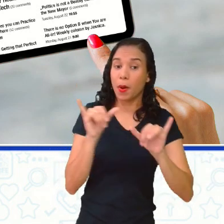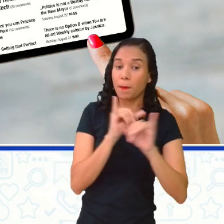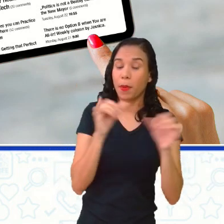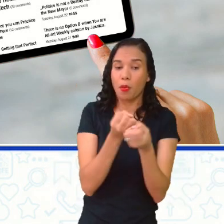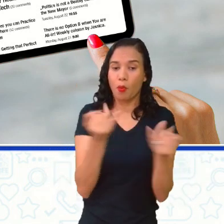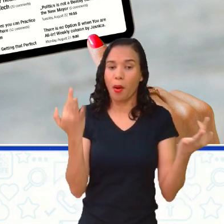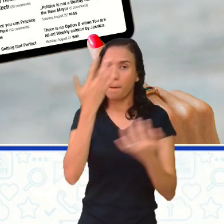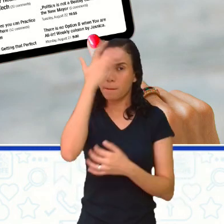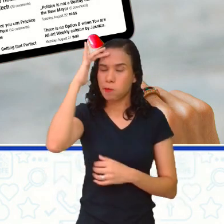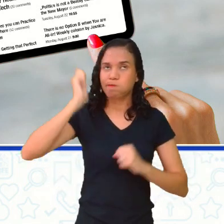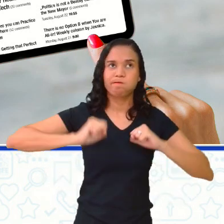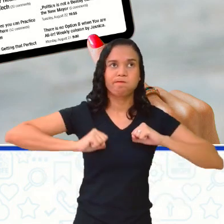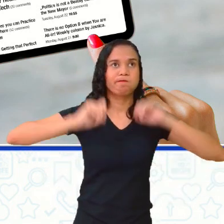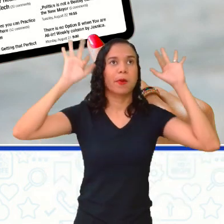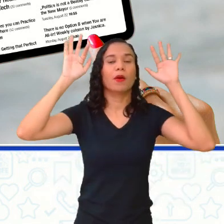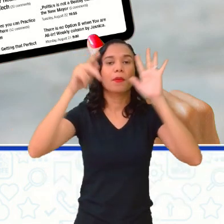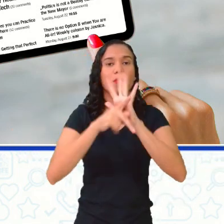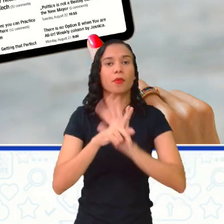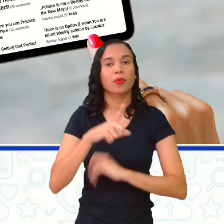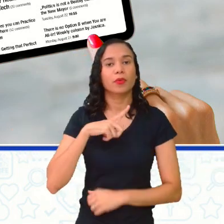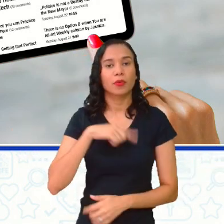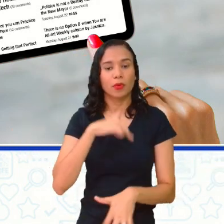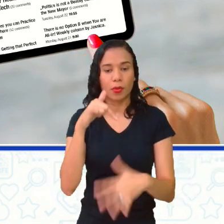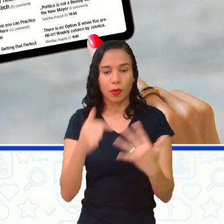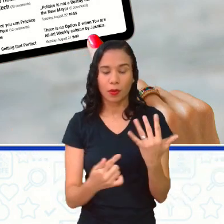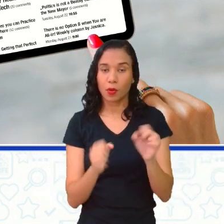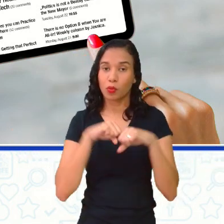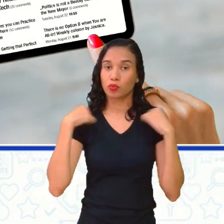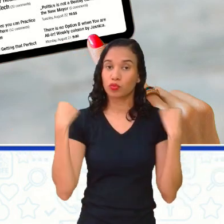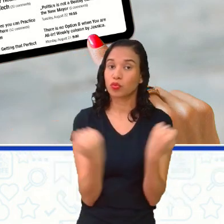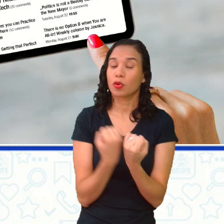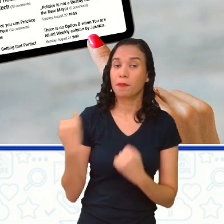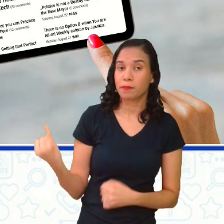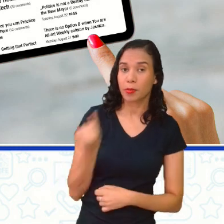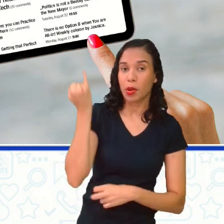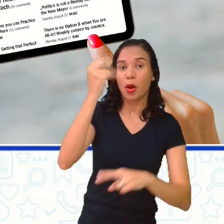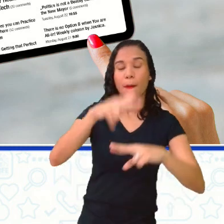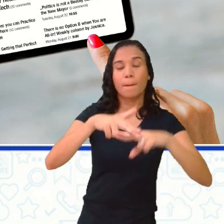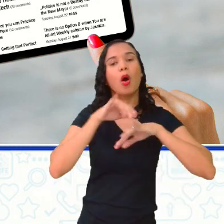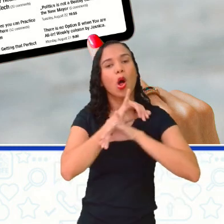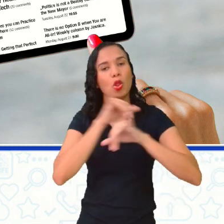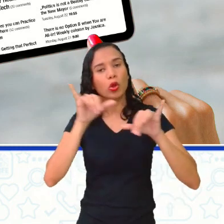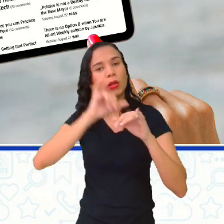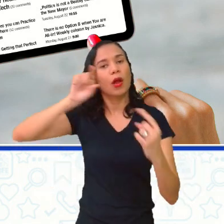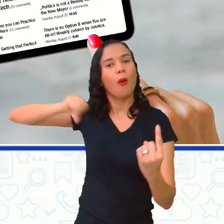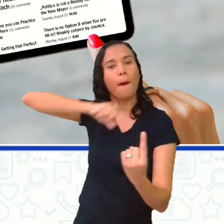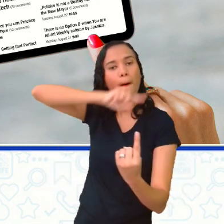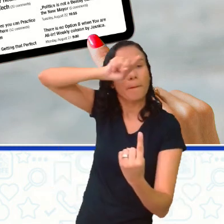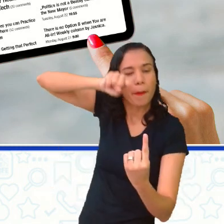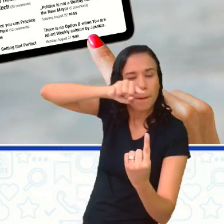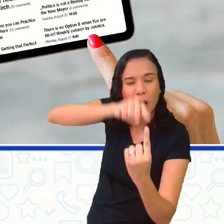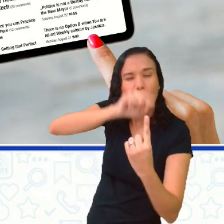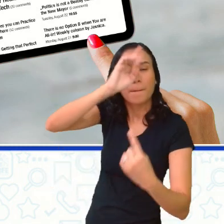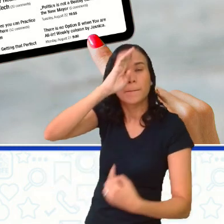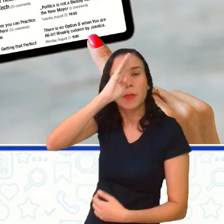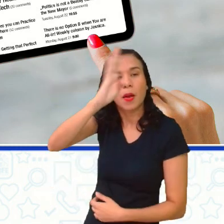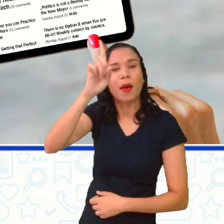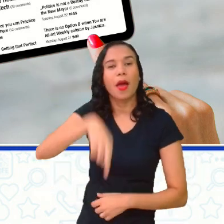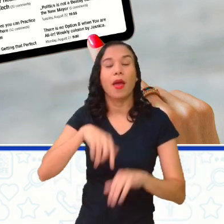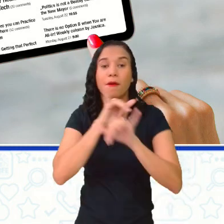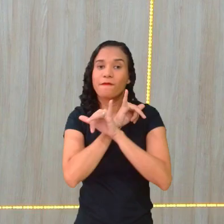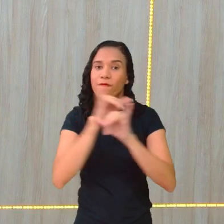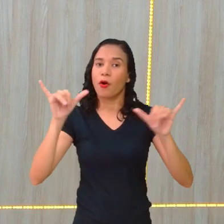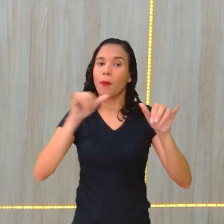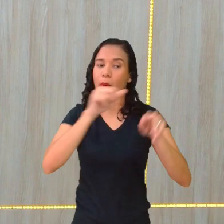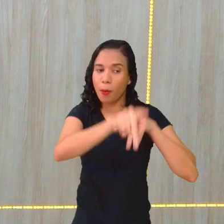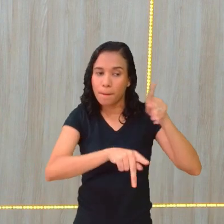maior número de pessoas possível de algum fato social relevante. Então, a notícia ela tem como finalidade principal informar o